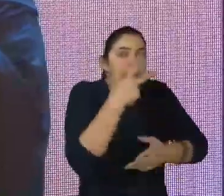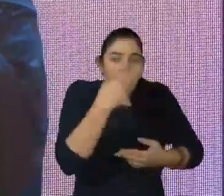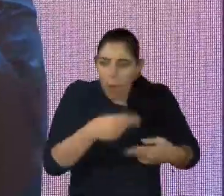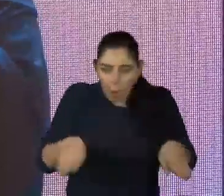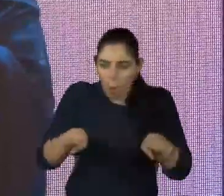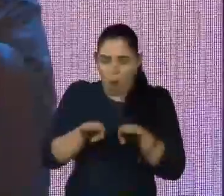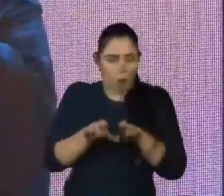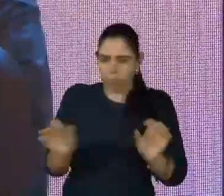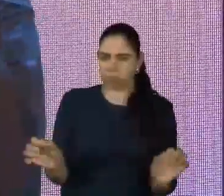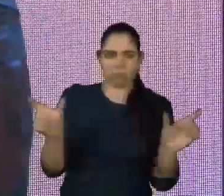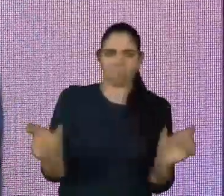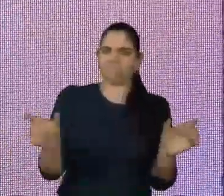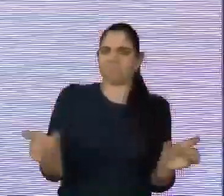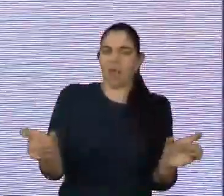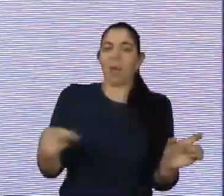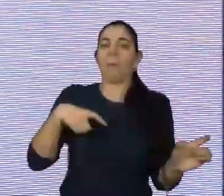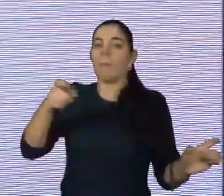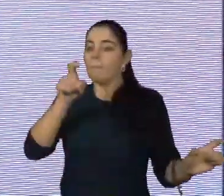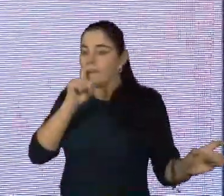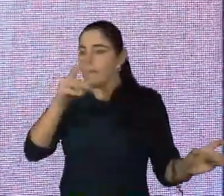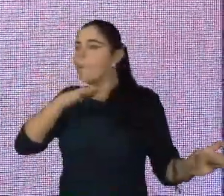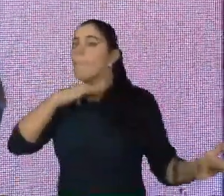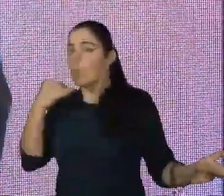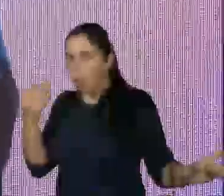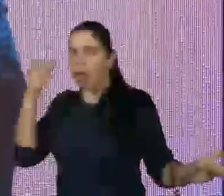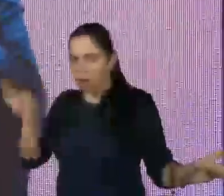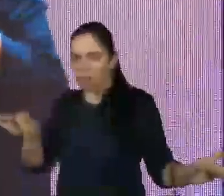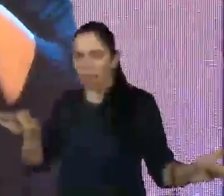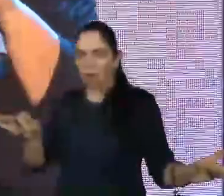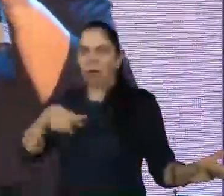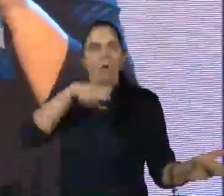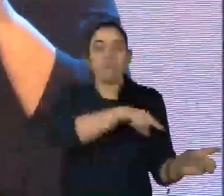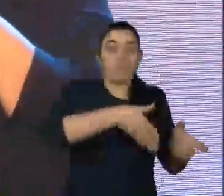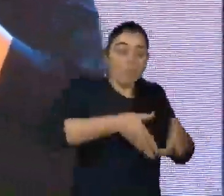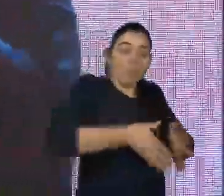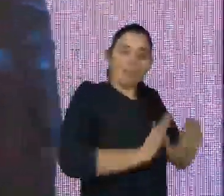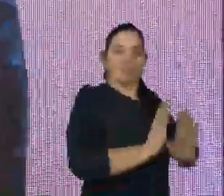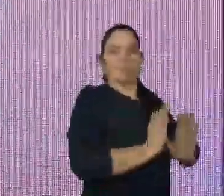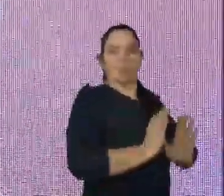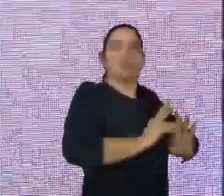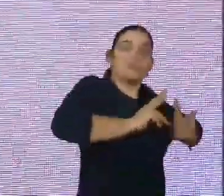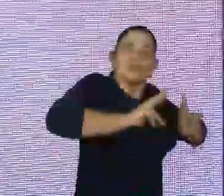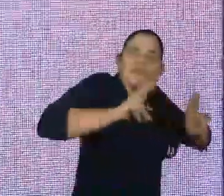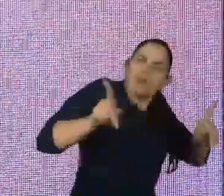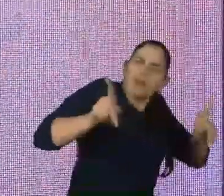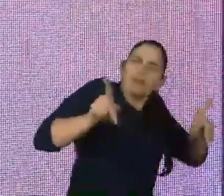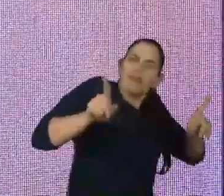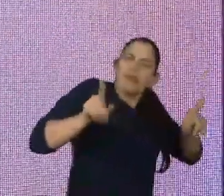ao momento que eu senti da morte do meu pai. E aí eu comecei a pensar,